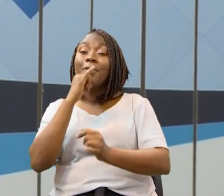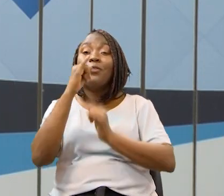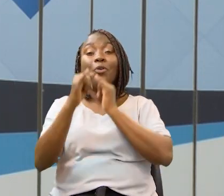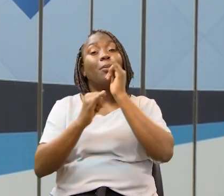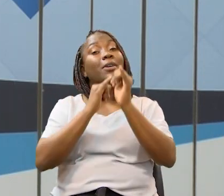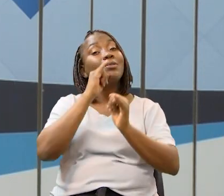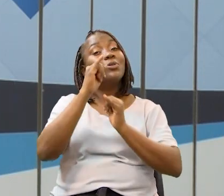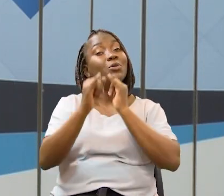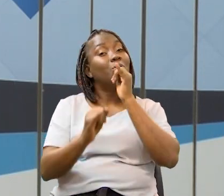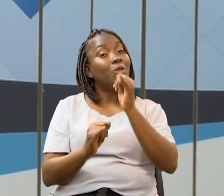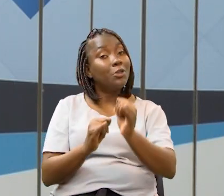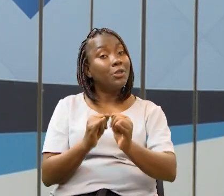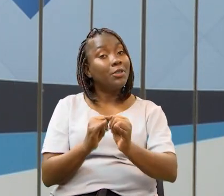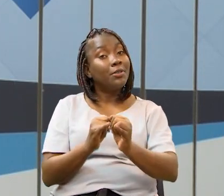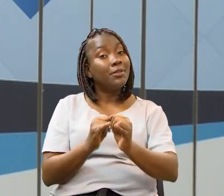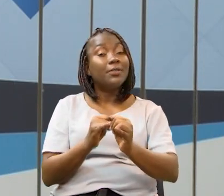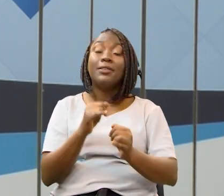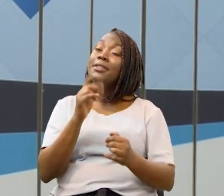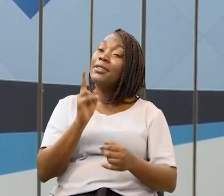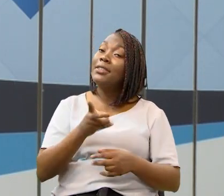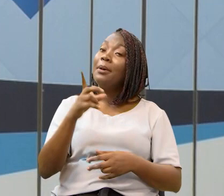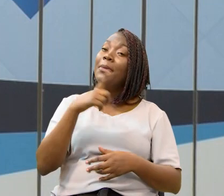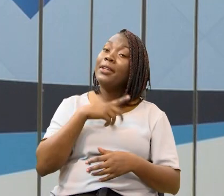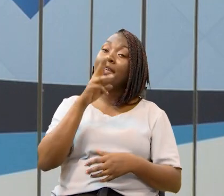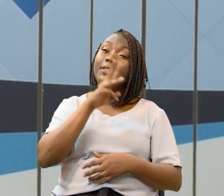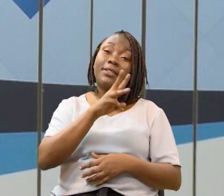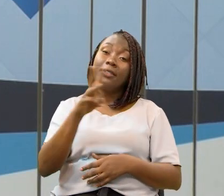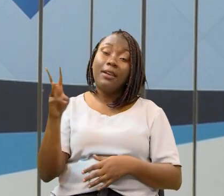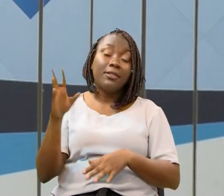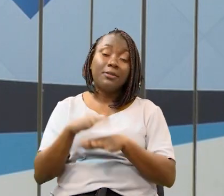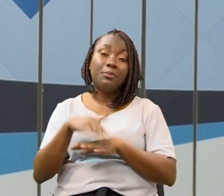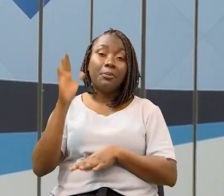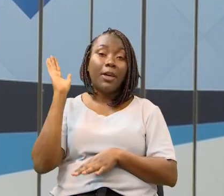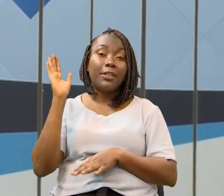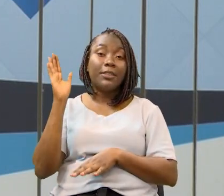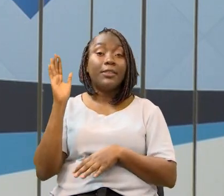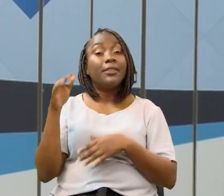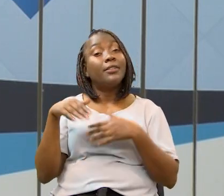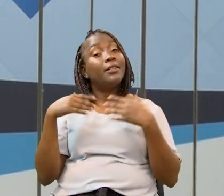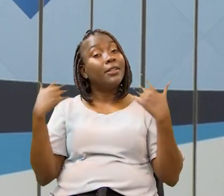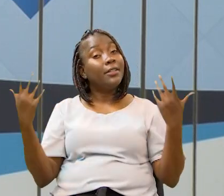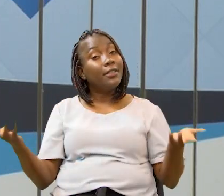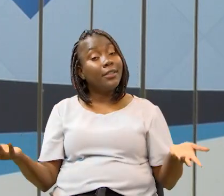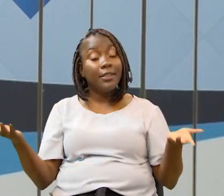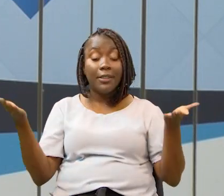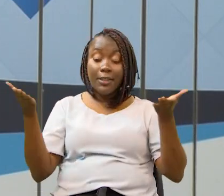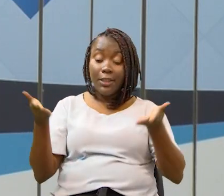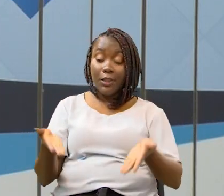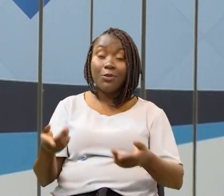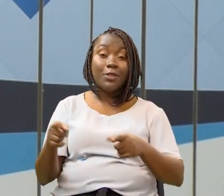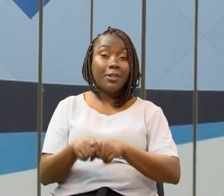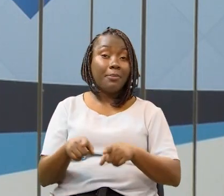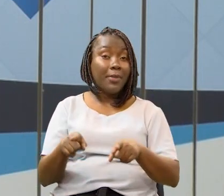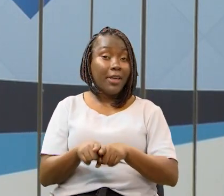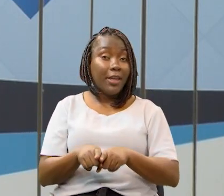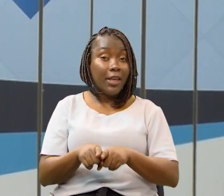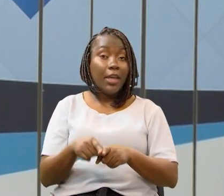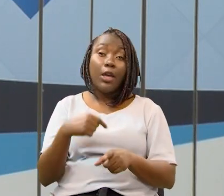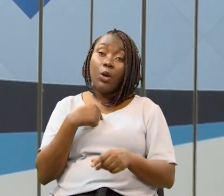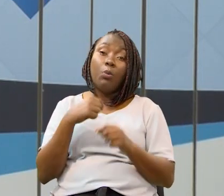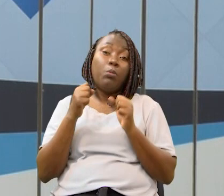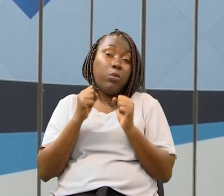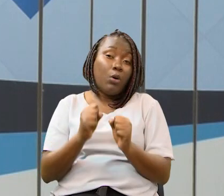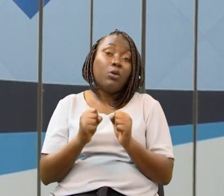essas informações, né, que sempre tem nos sites e tudo mais. E aí, isso também,